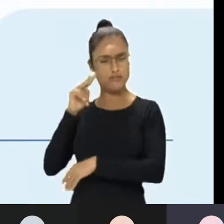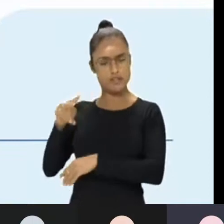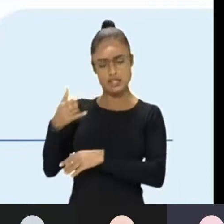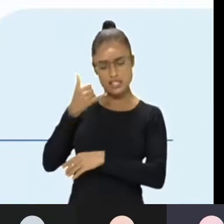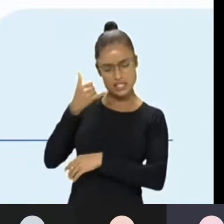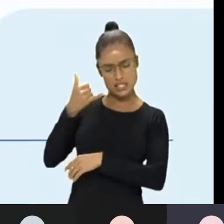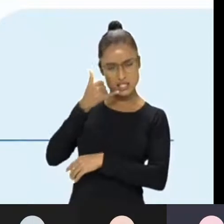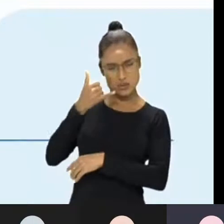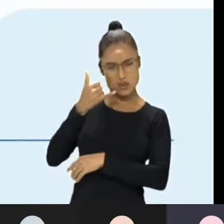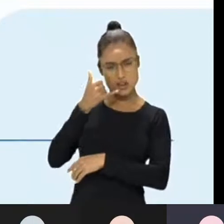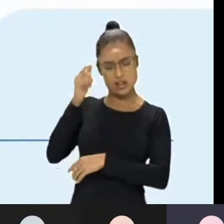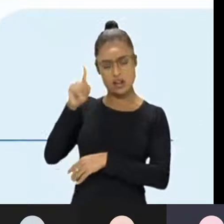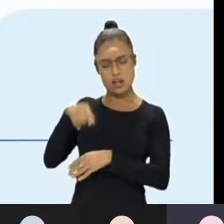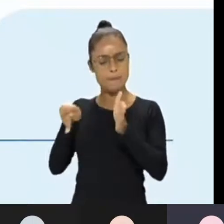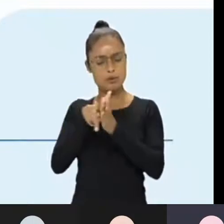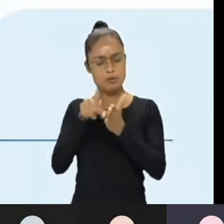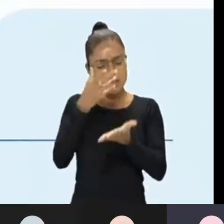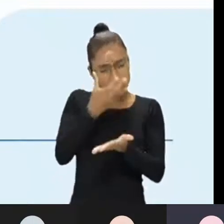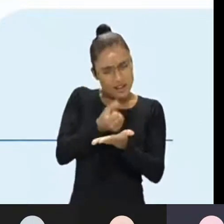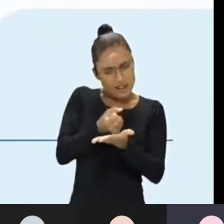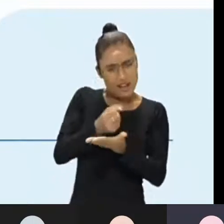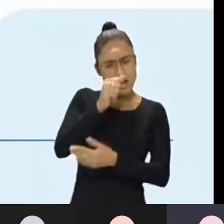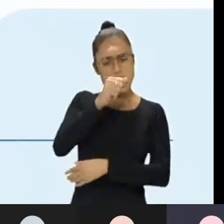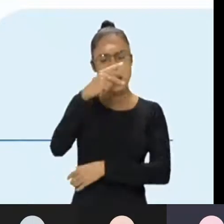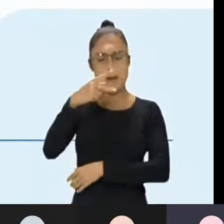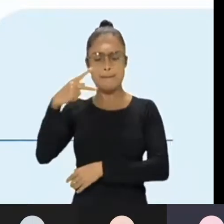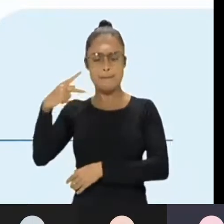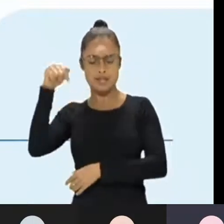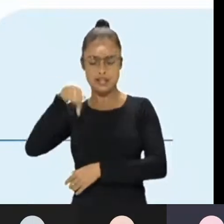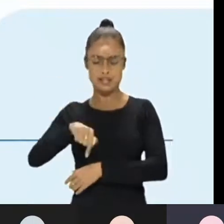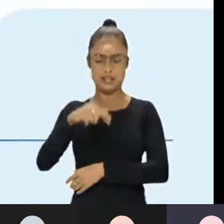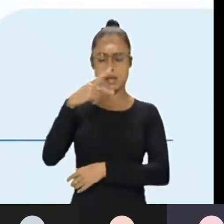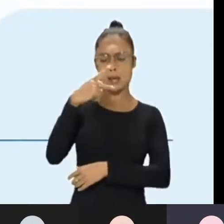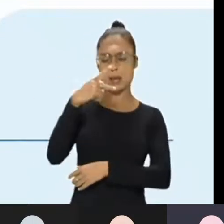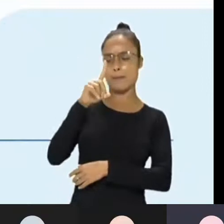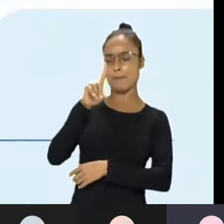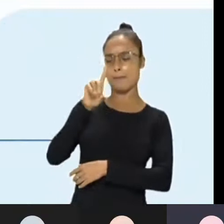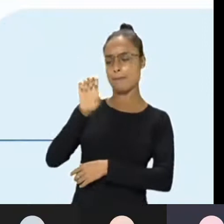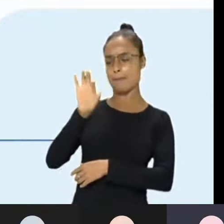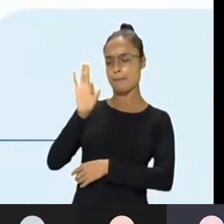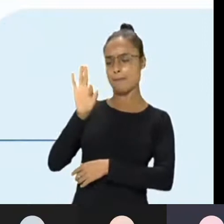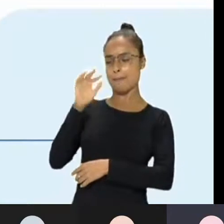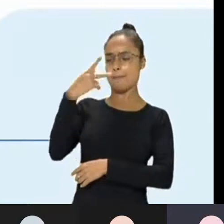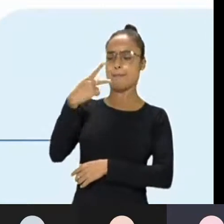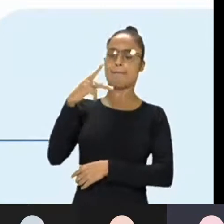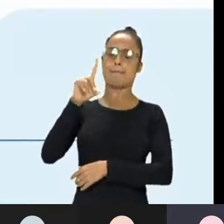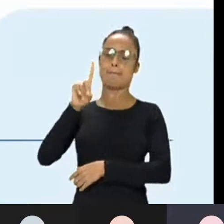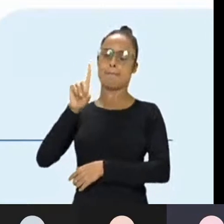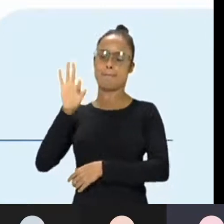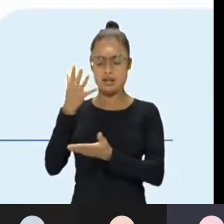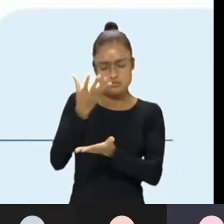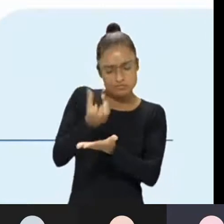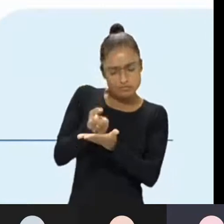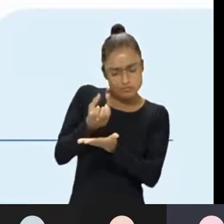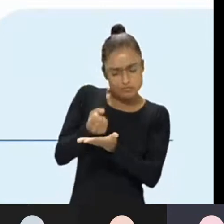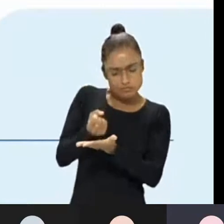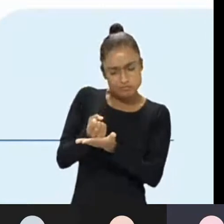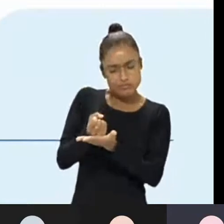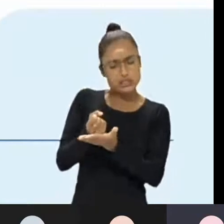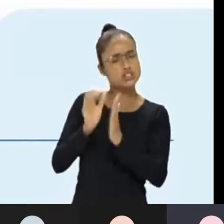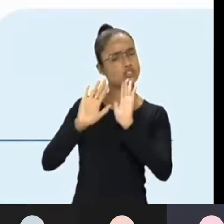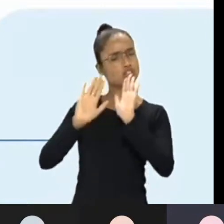No próprio aplicativo vem com um PDF que você pode fazer download. E você baixa esse